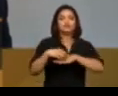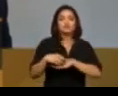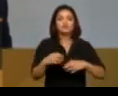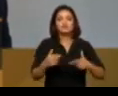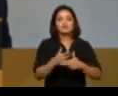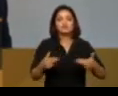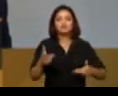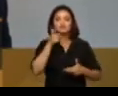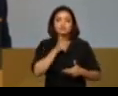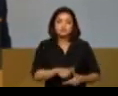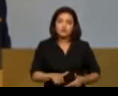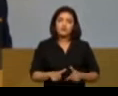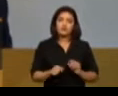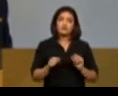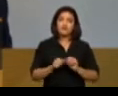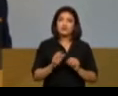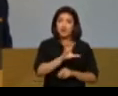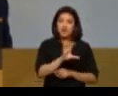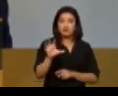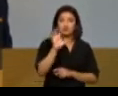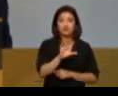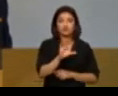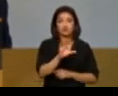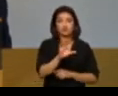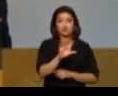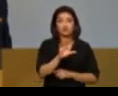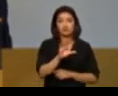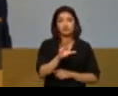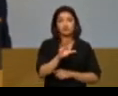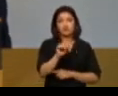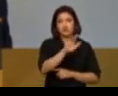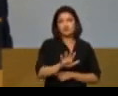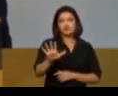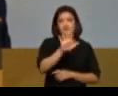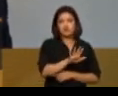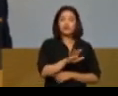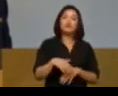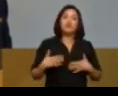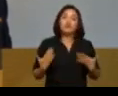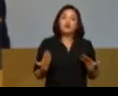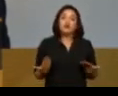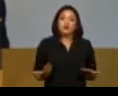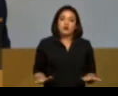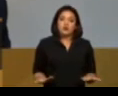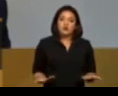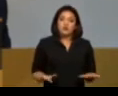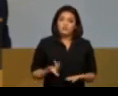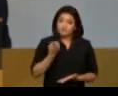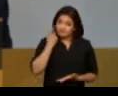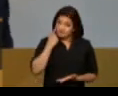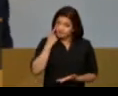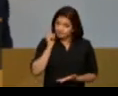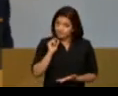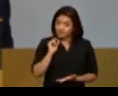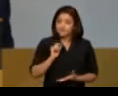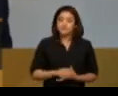ela consiga atacar regiões fora de uma determinada área de jurisdição. Então, vejam as senhoras e os